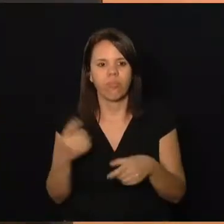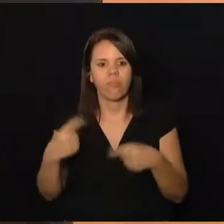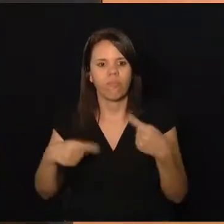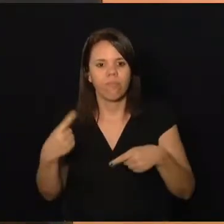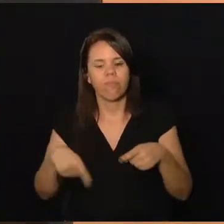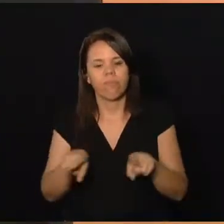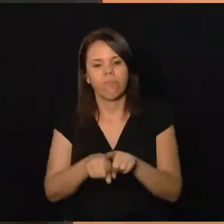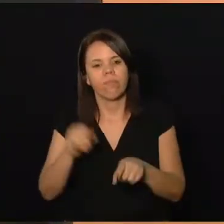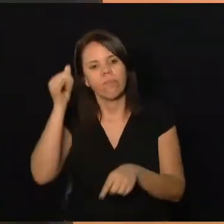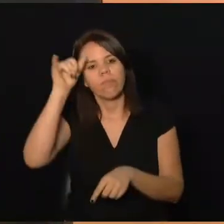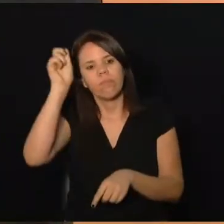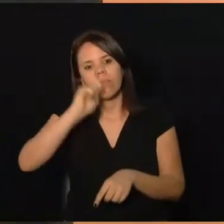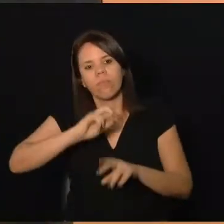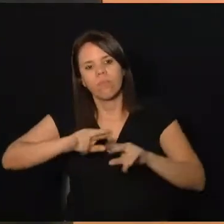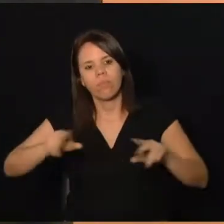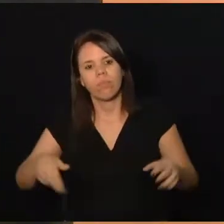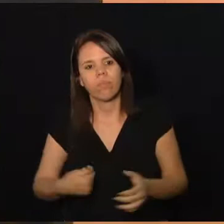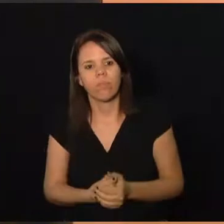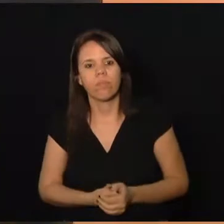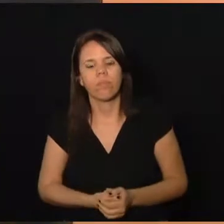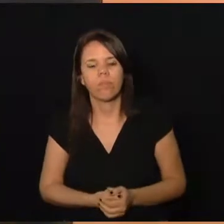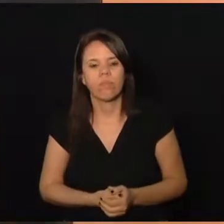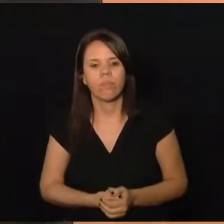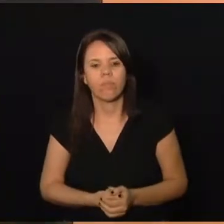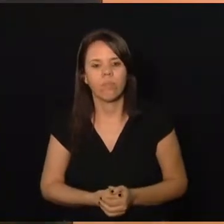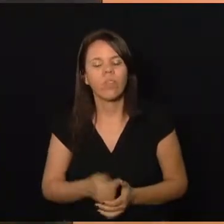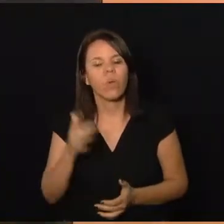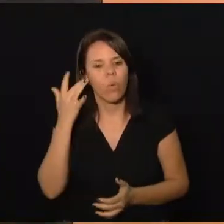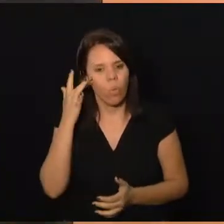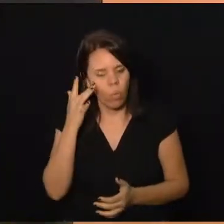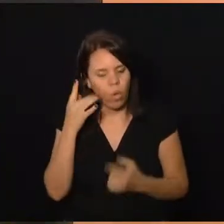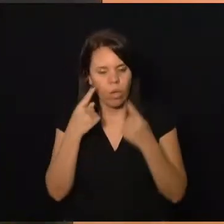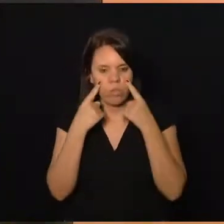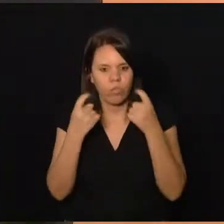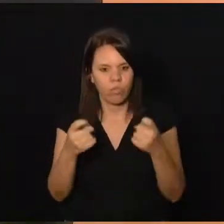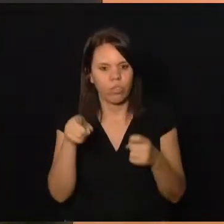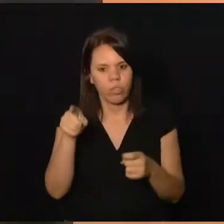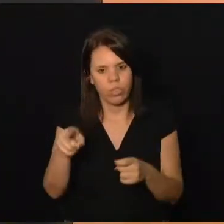de prevenção às drogas. Achei interessante também essa